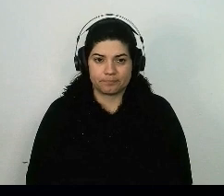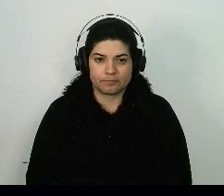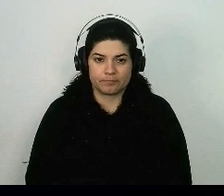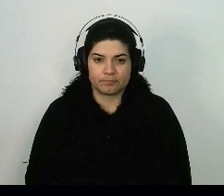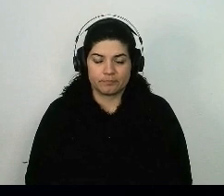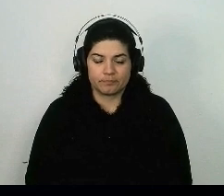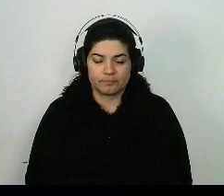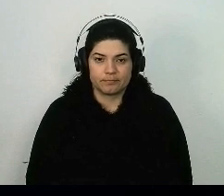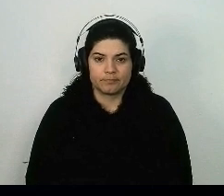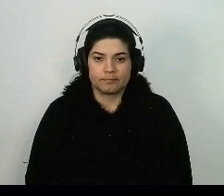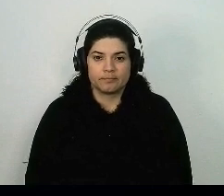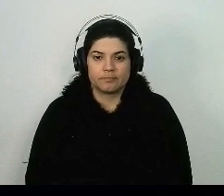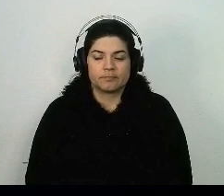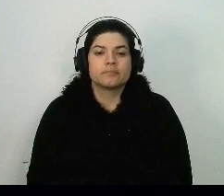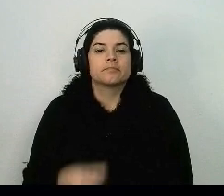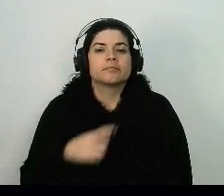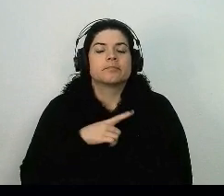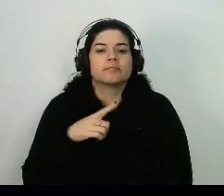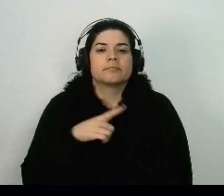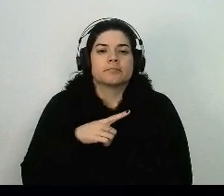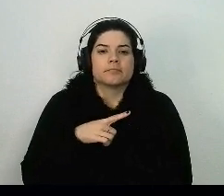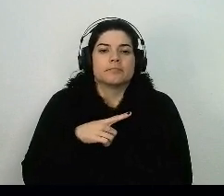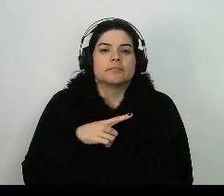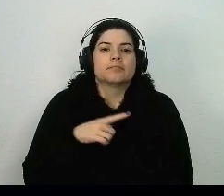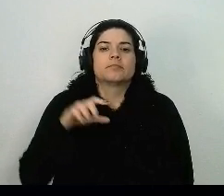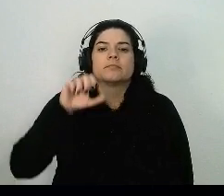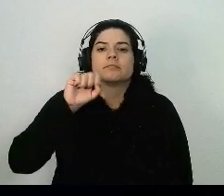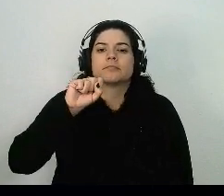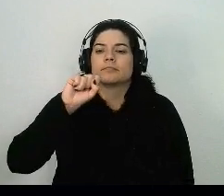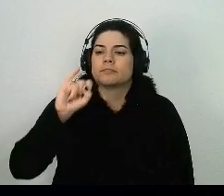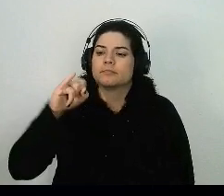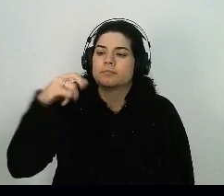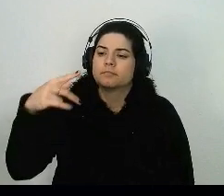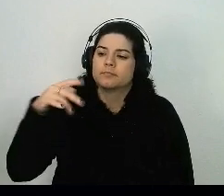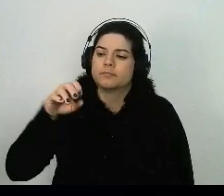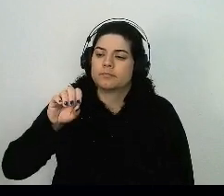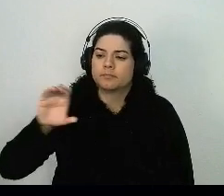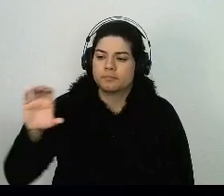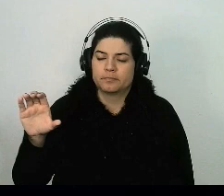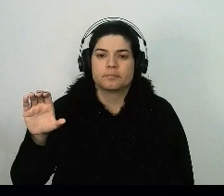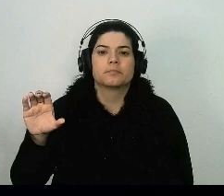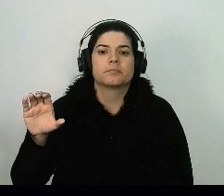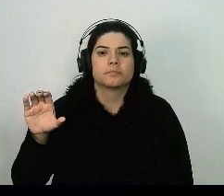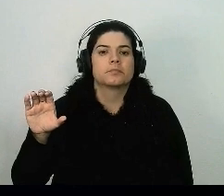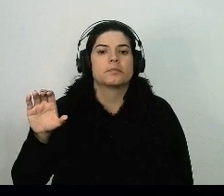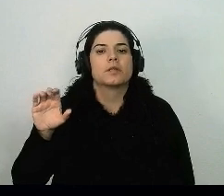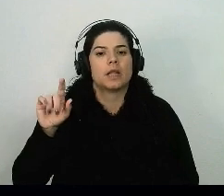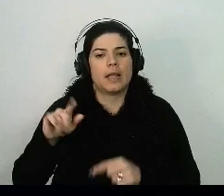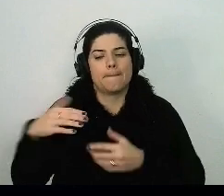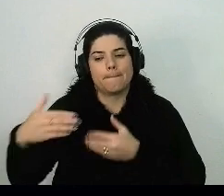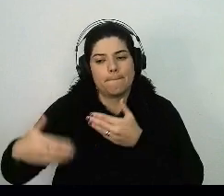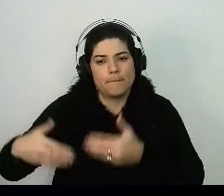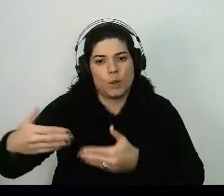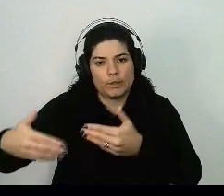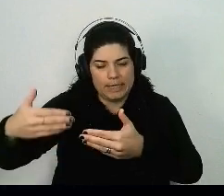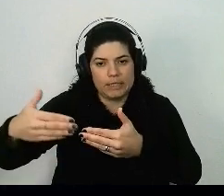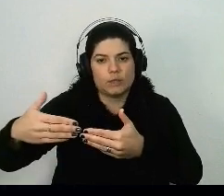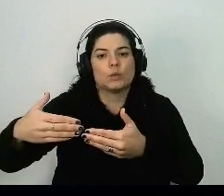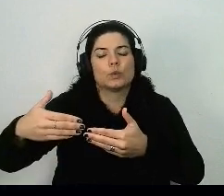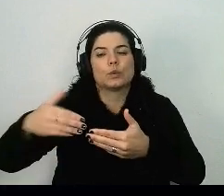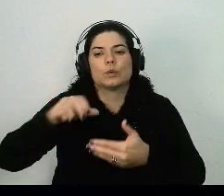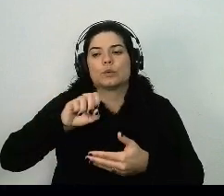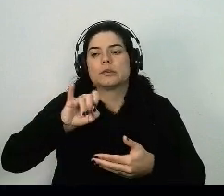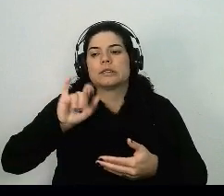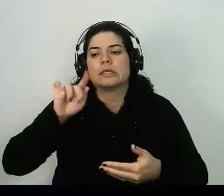Eu dei um destaque para o CIPOC. O CIPOC ele é uma ferramenta que vem do Six Sigma, né? Dos processos de Lean Six Sigma, que eu gosto